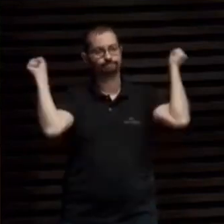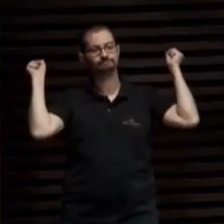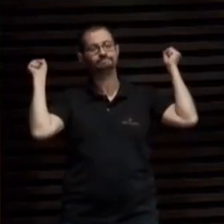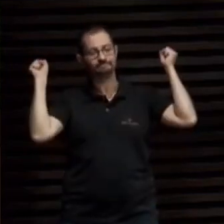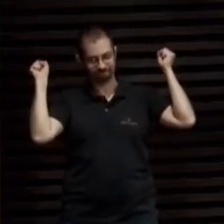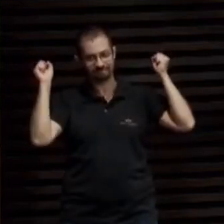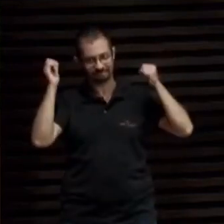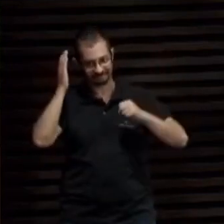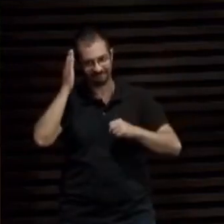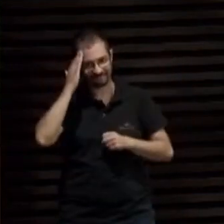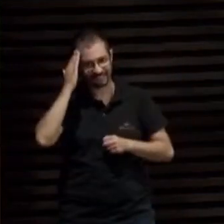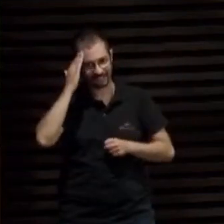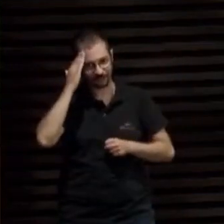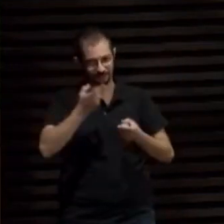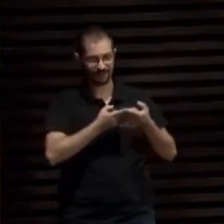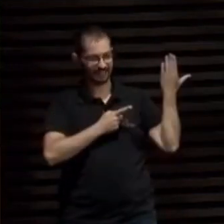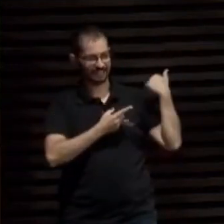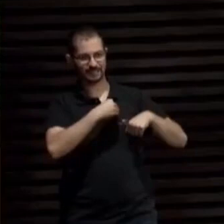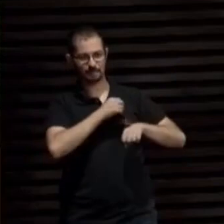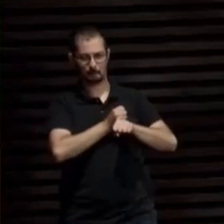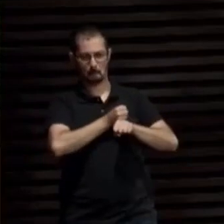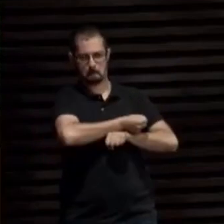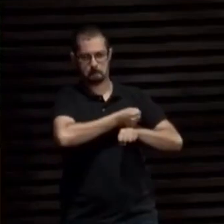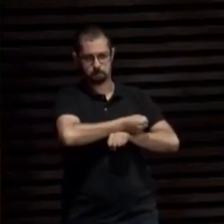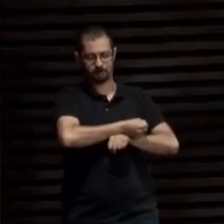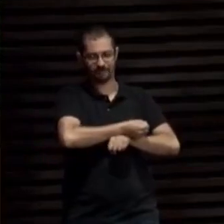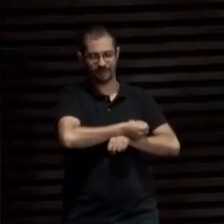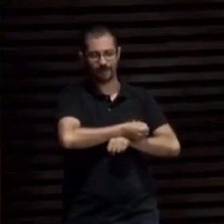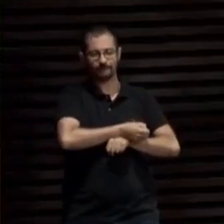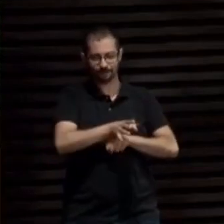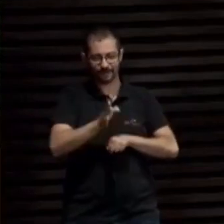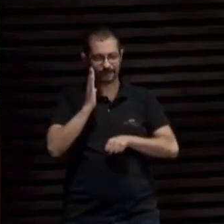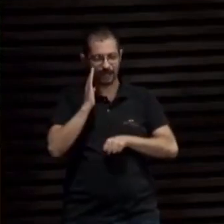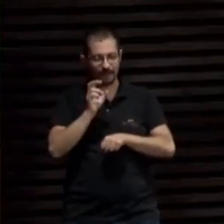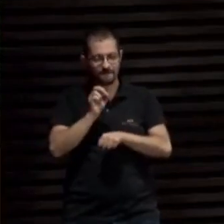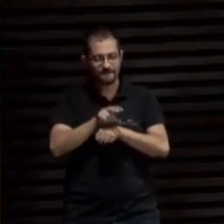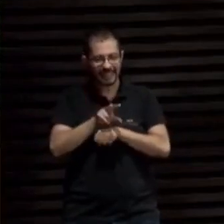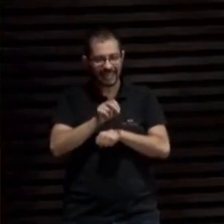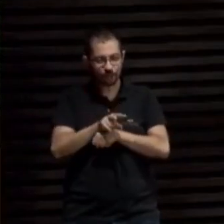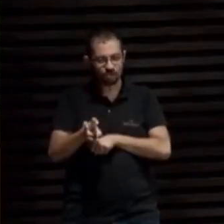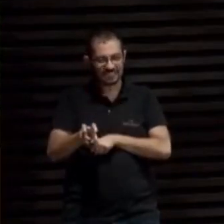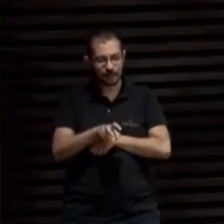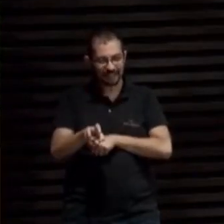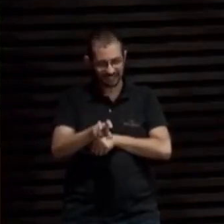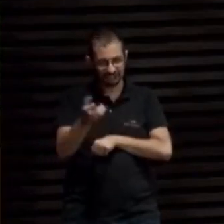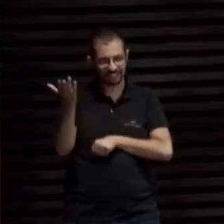deuses. Porque isto foi o veneno da serpente. Como